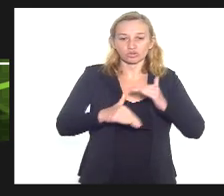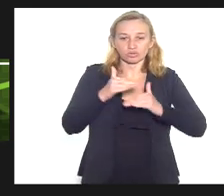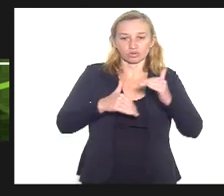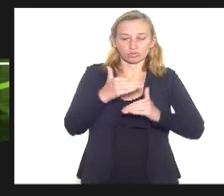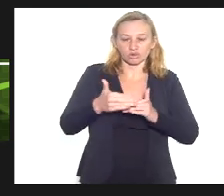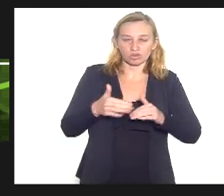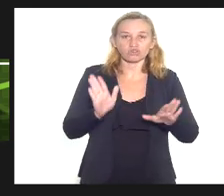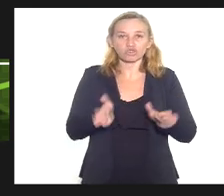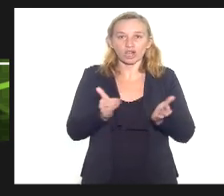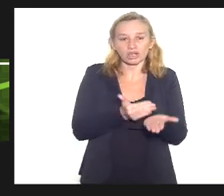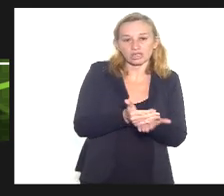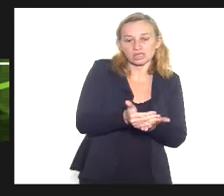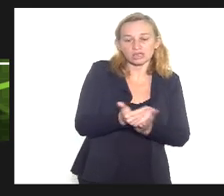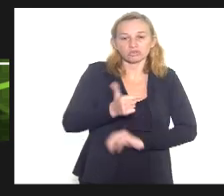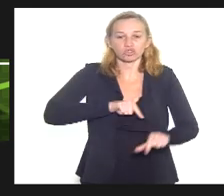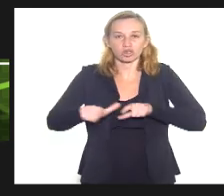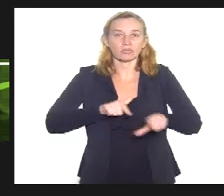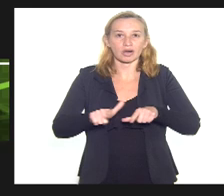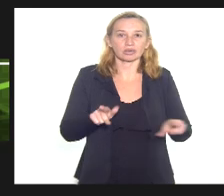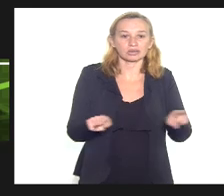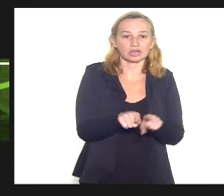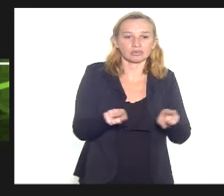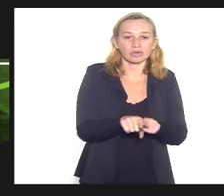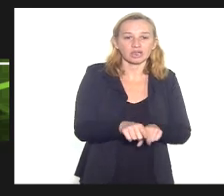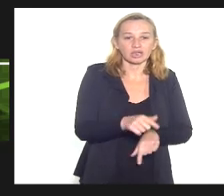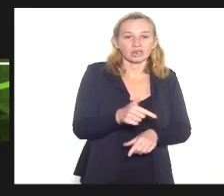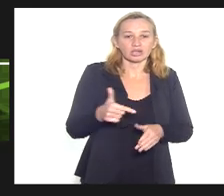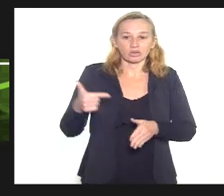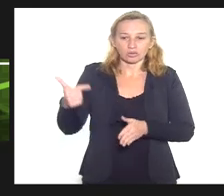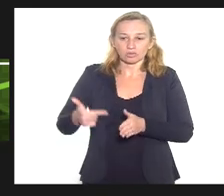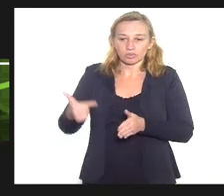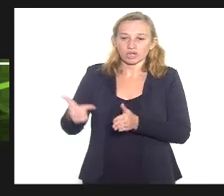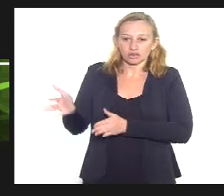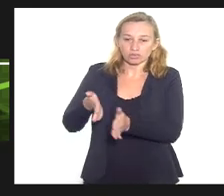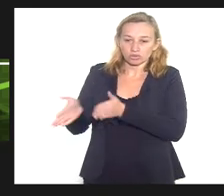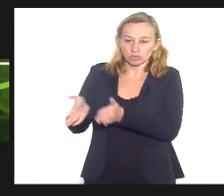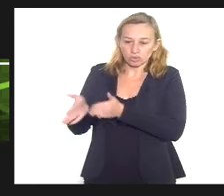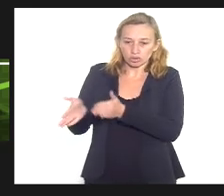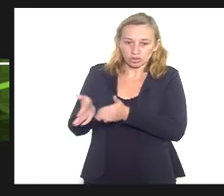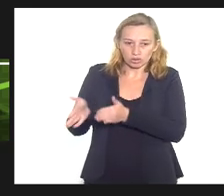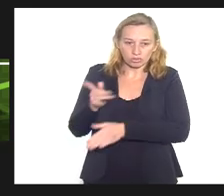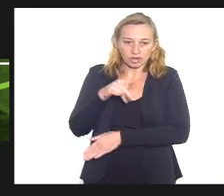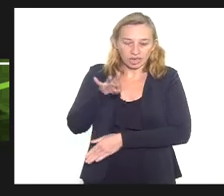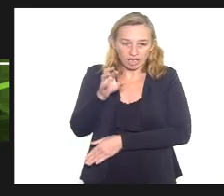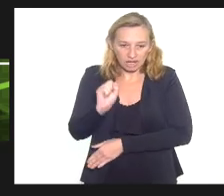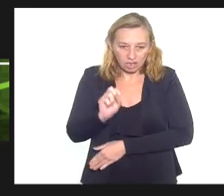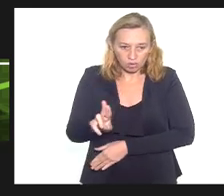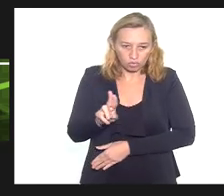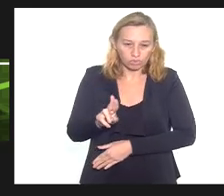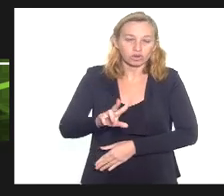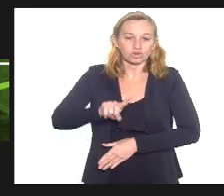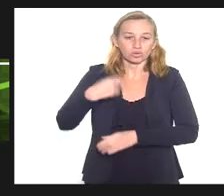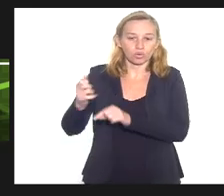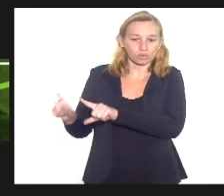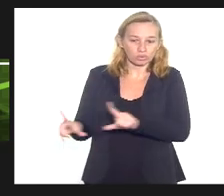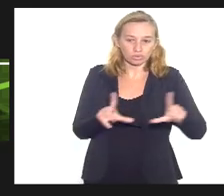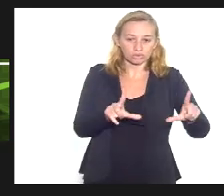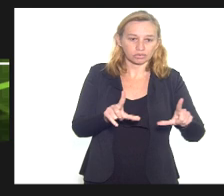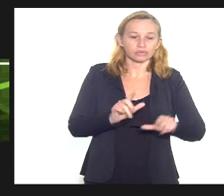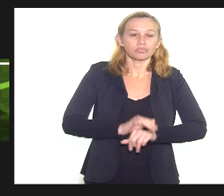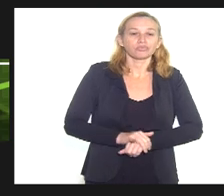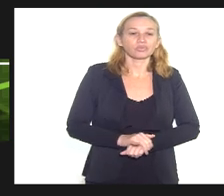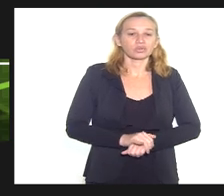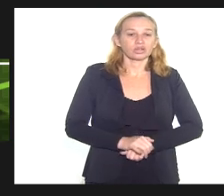e já iniciamos os trabalhos também na fase 2 deste ativo do campo de Bacalhau. Próximo slide, por favor,